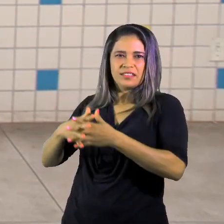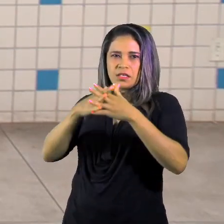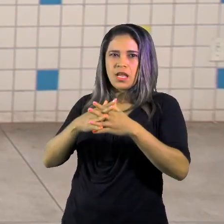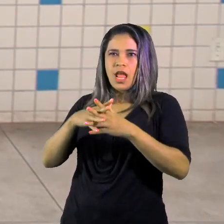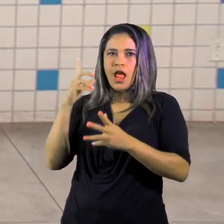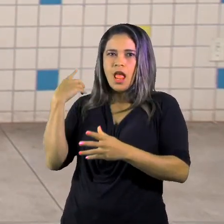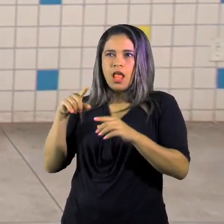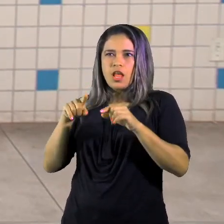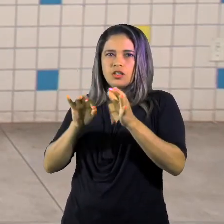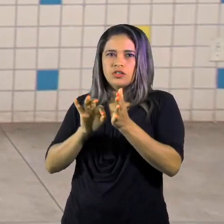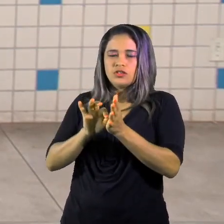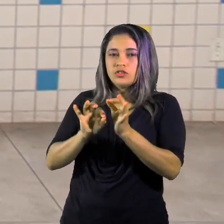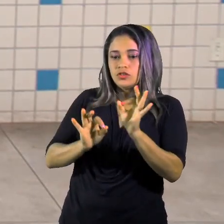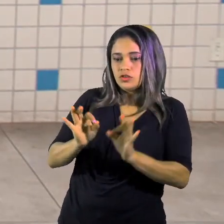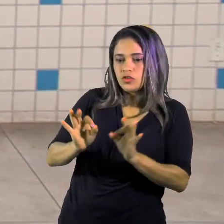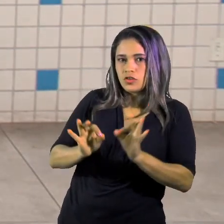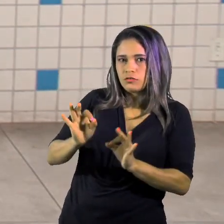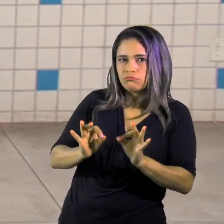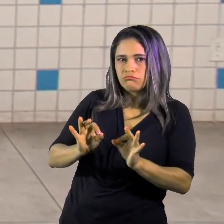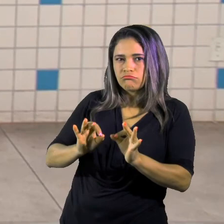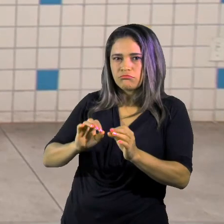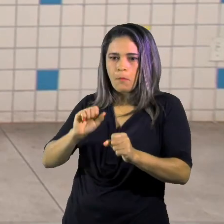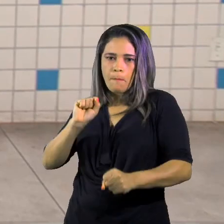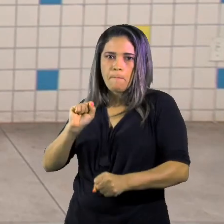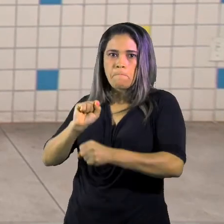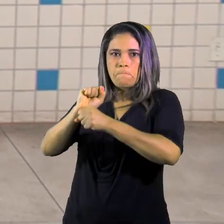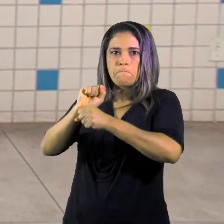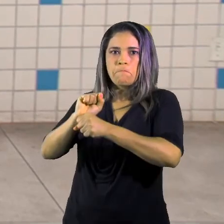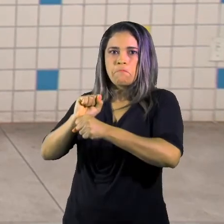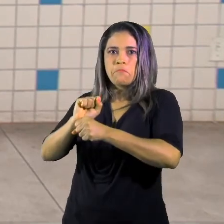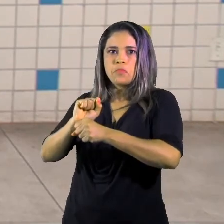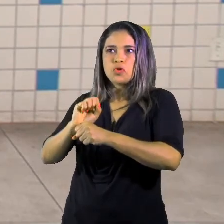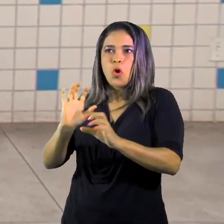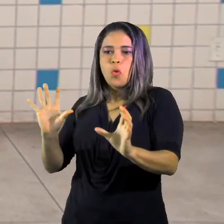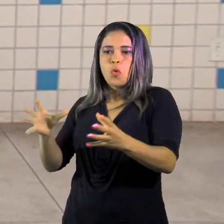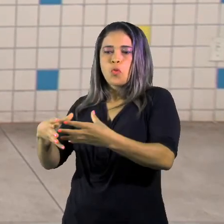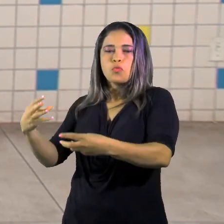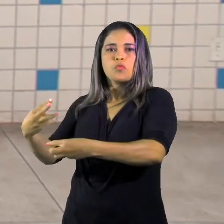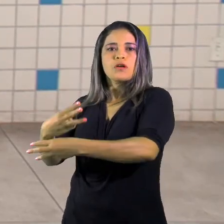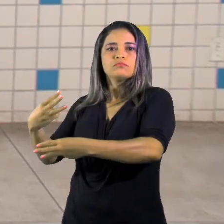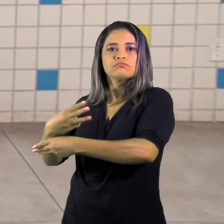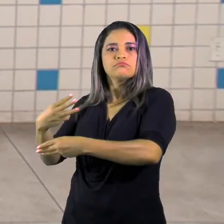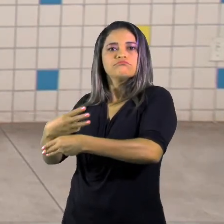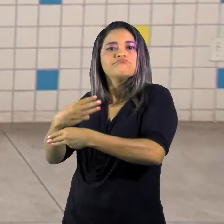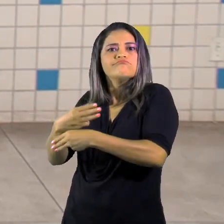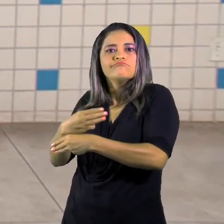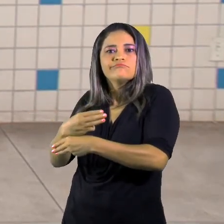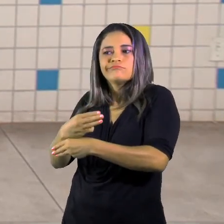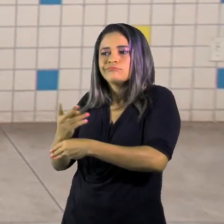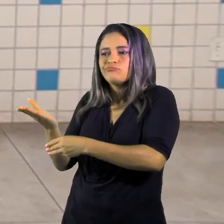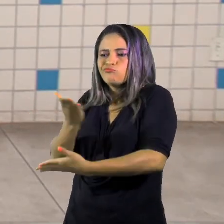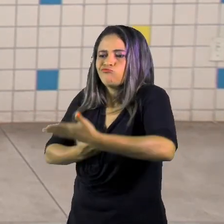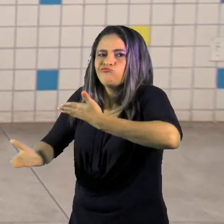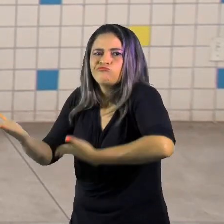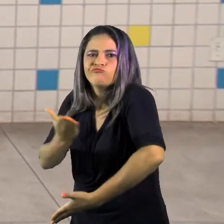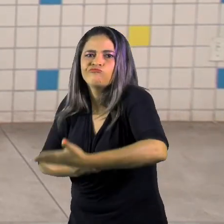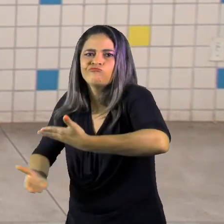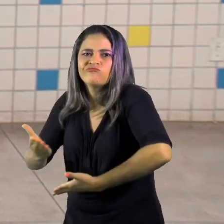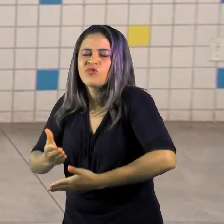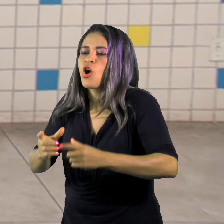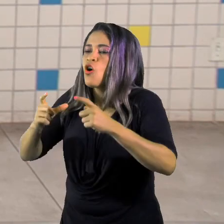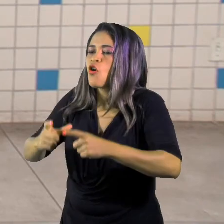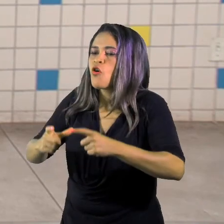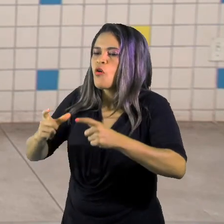organizavam, eles se comunicavam por grupos do WhatsApp. E assim eles trocavam informações sobre as condições